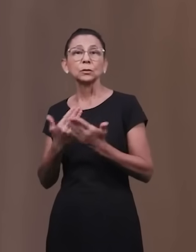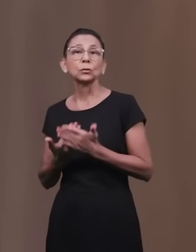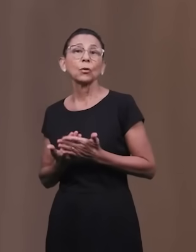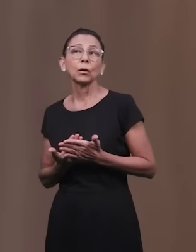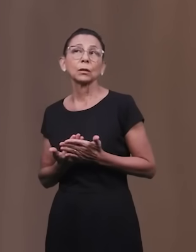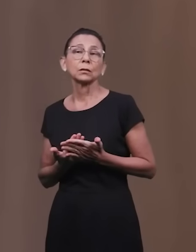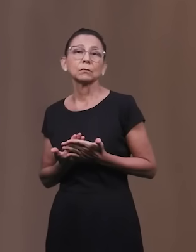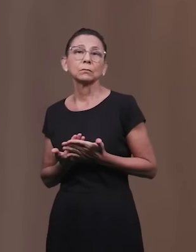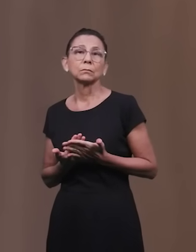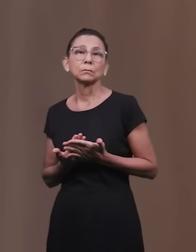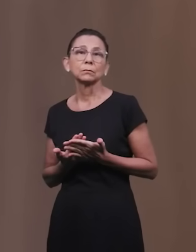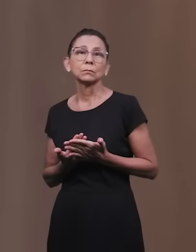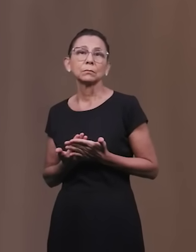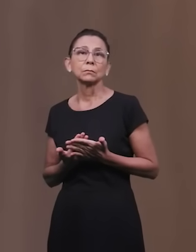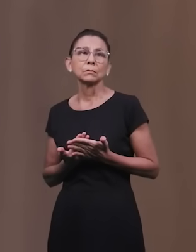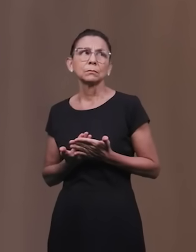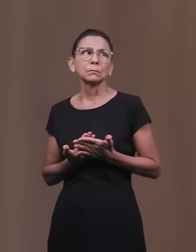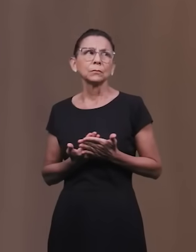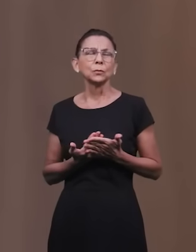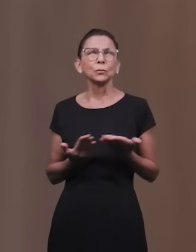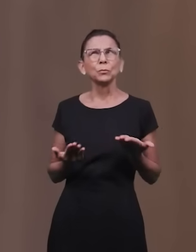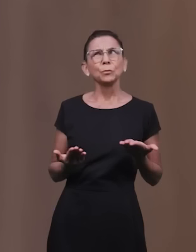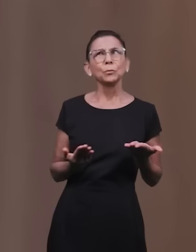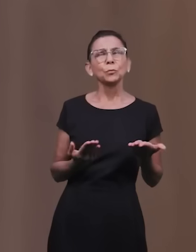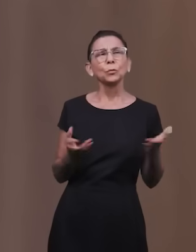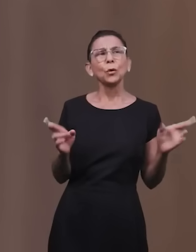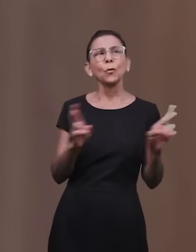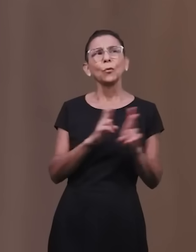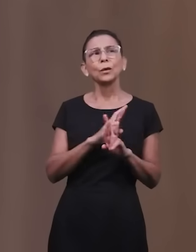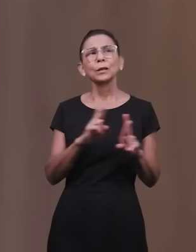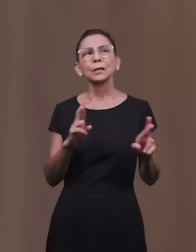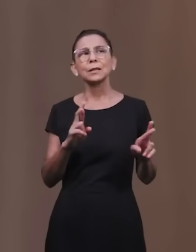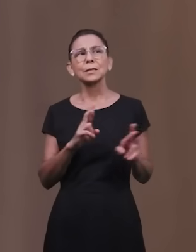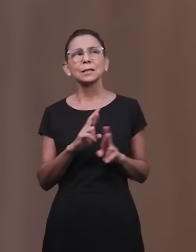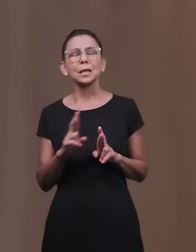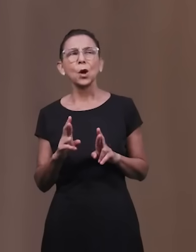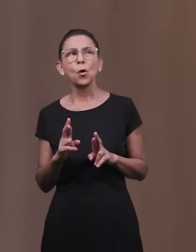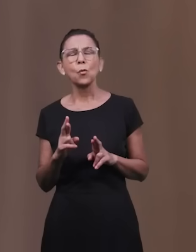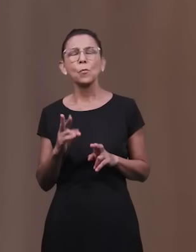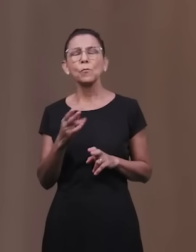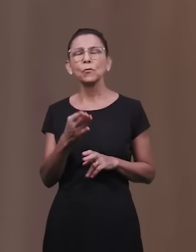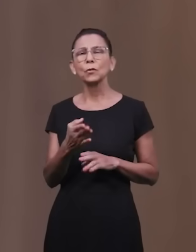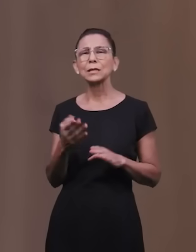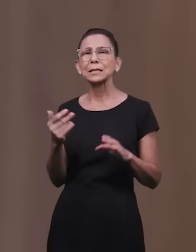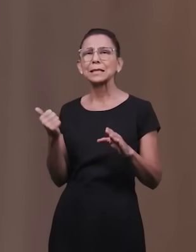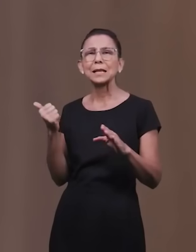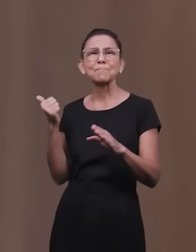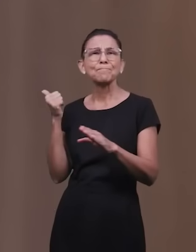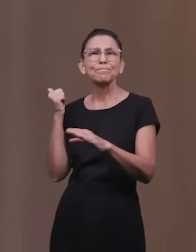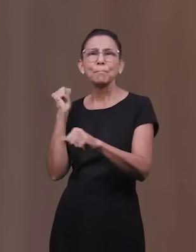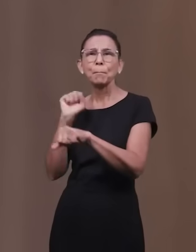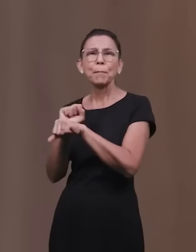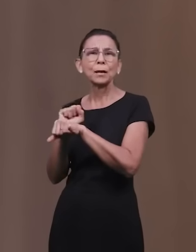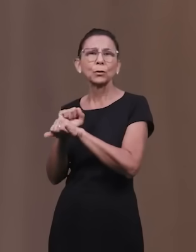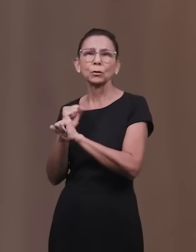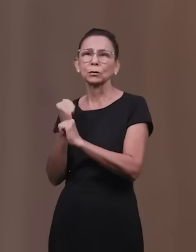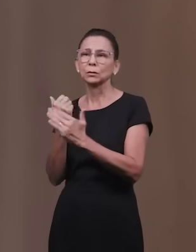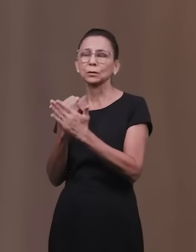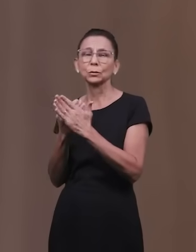escola? O que isso significa? O que esse desempenho tem para dizer da